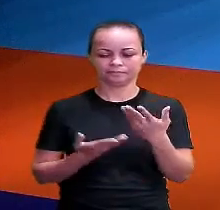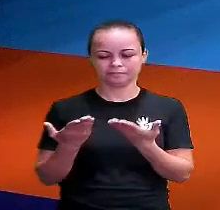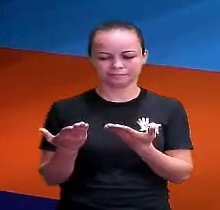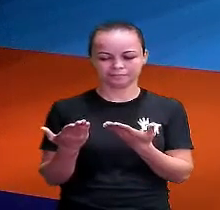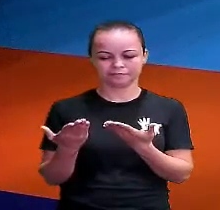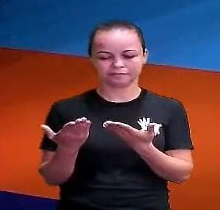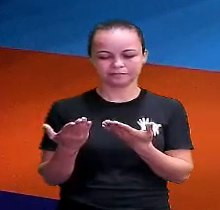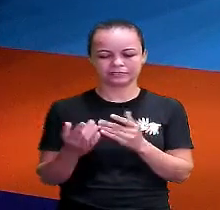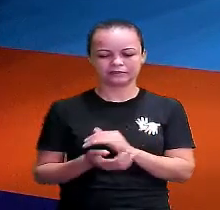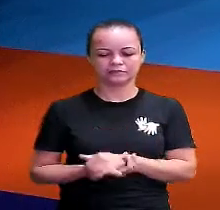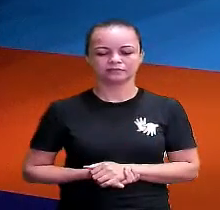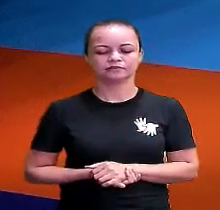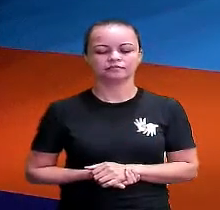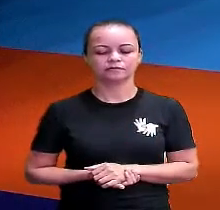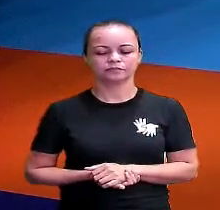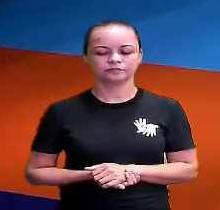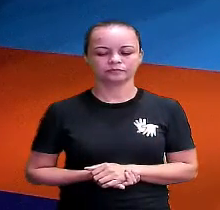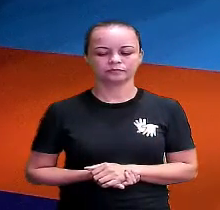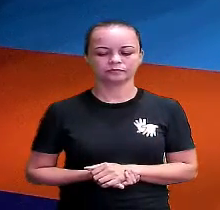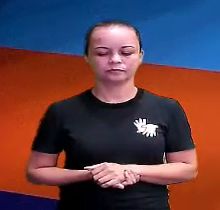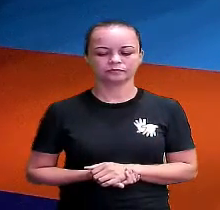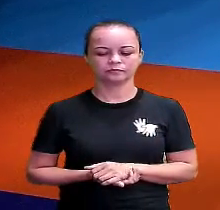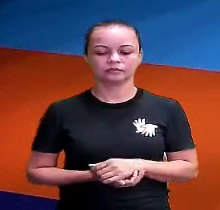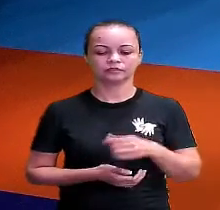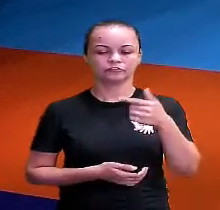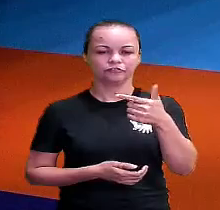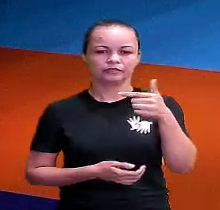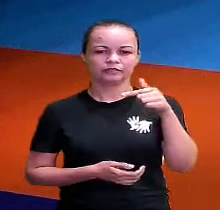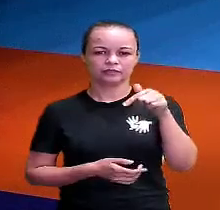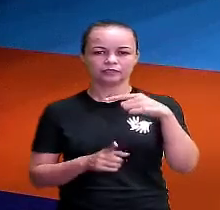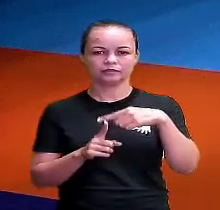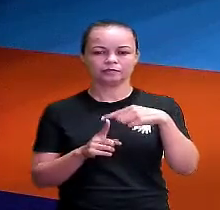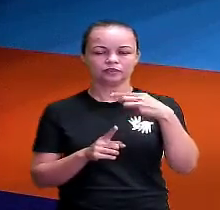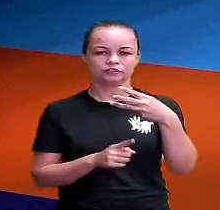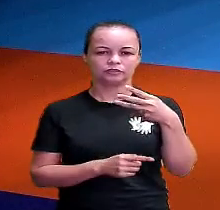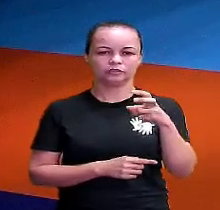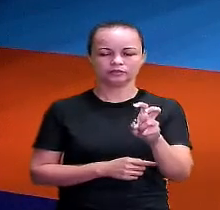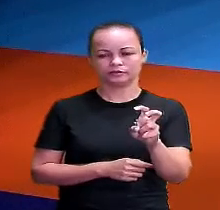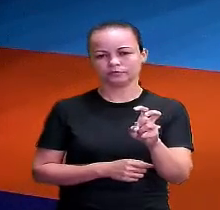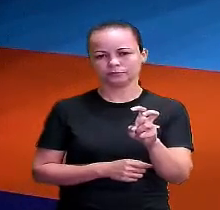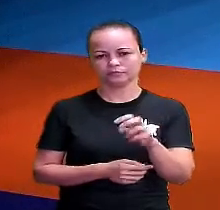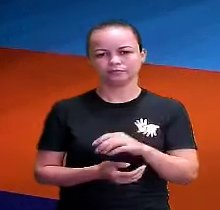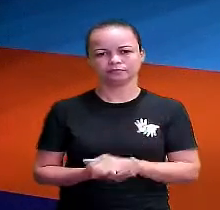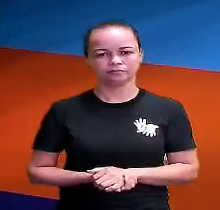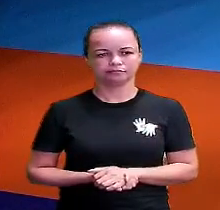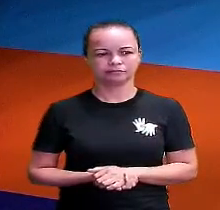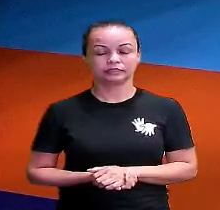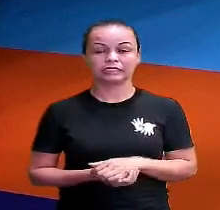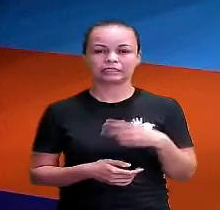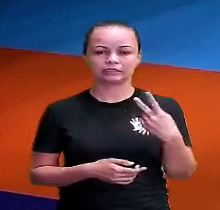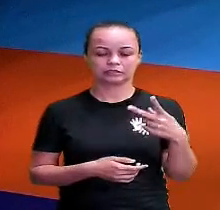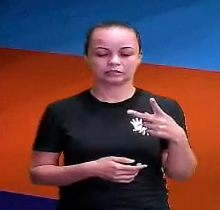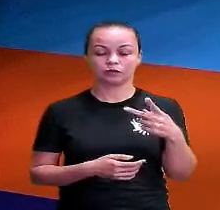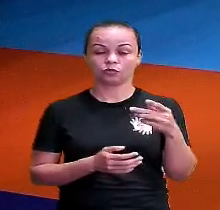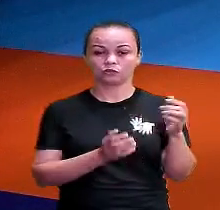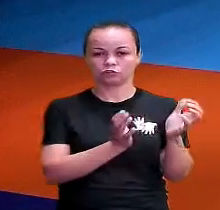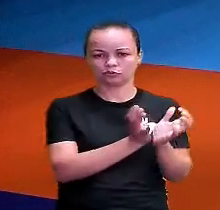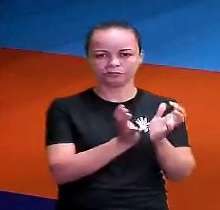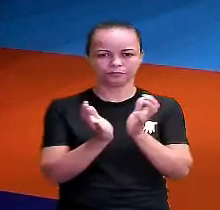continha de adição, tá? 27 mais 35, que são as nossas 2